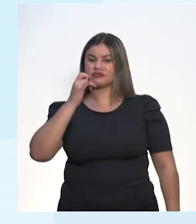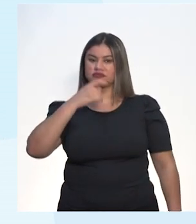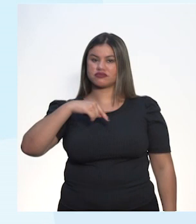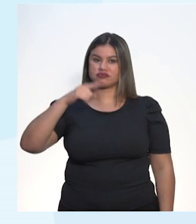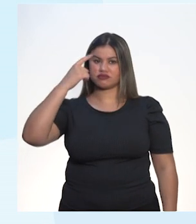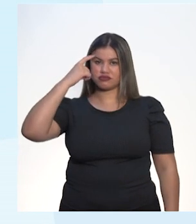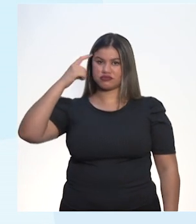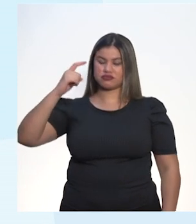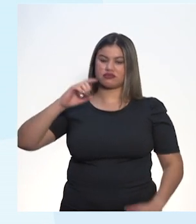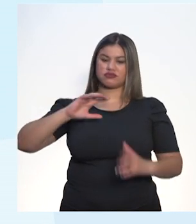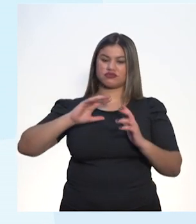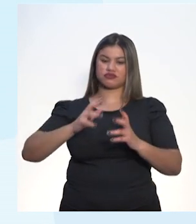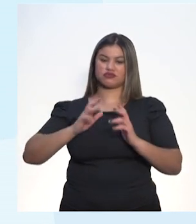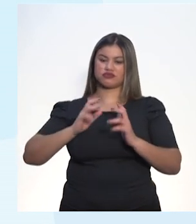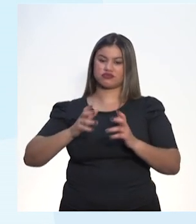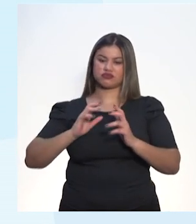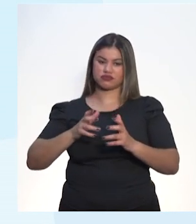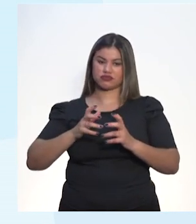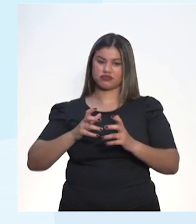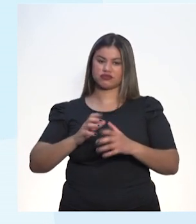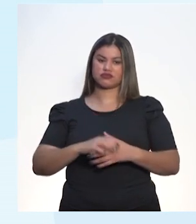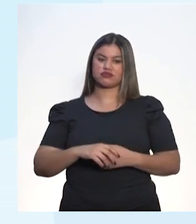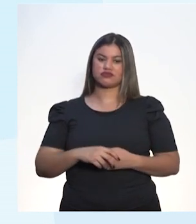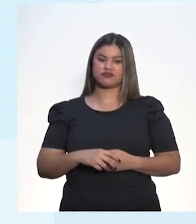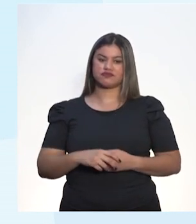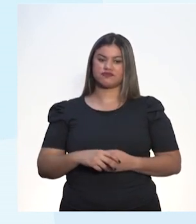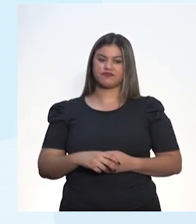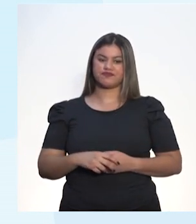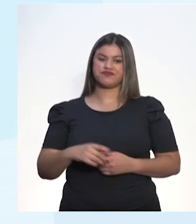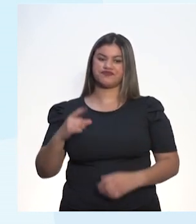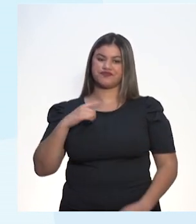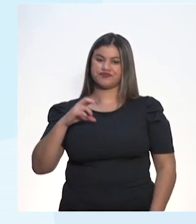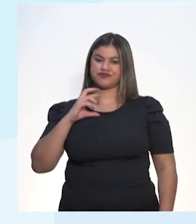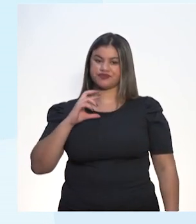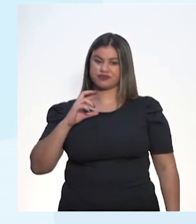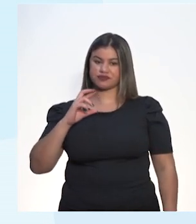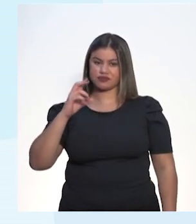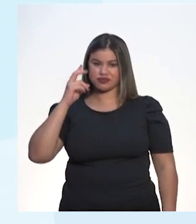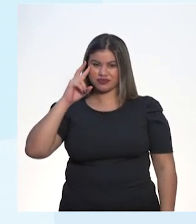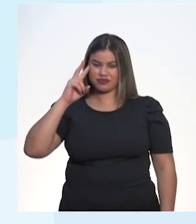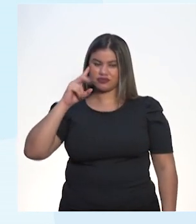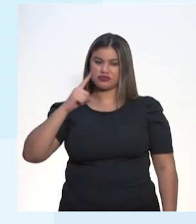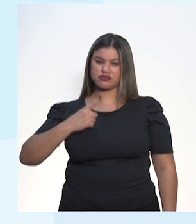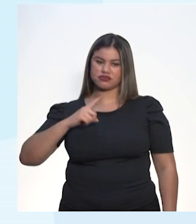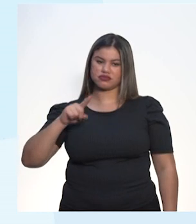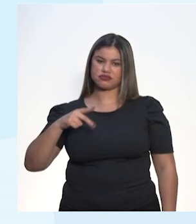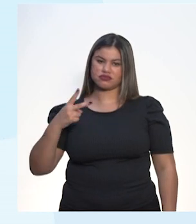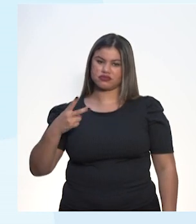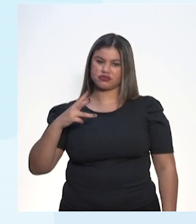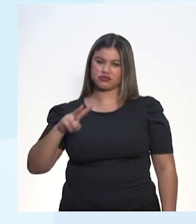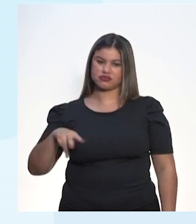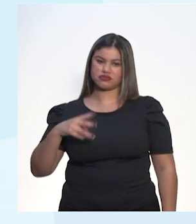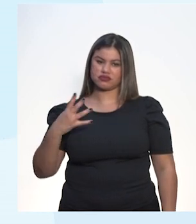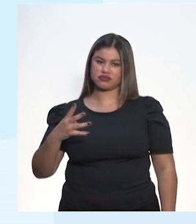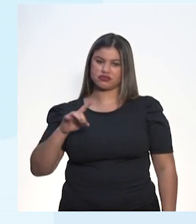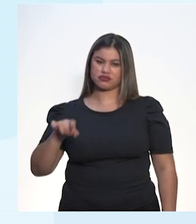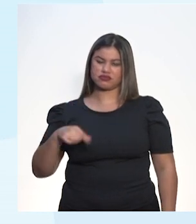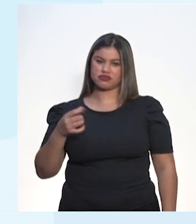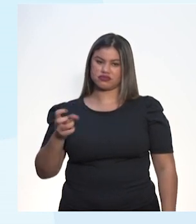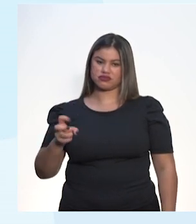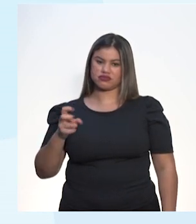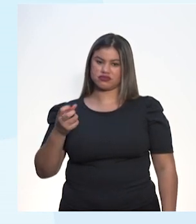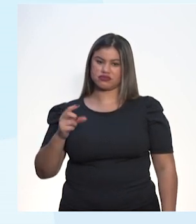do dado, que a gente até conversou, ó, a gente tem esses resultados possíveis, certo? 1, 2, 3, 4,